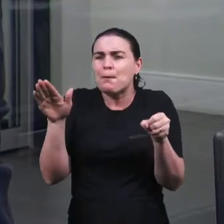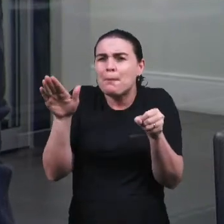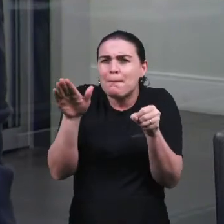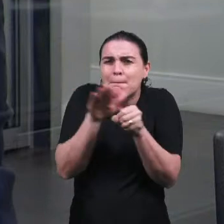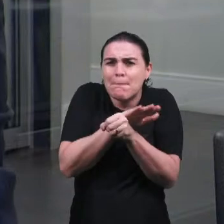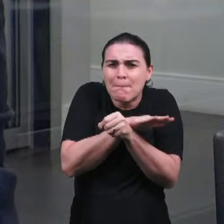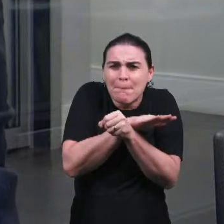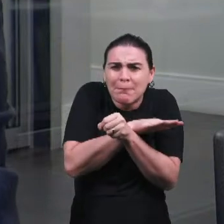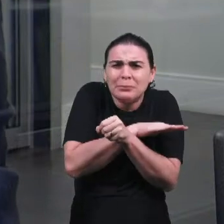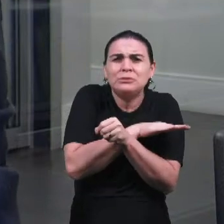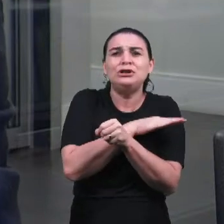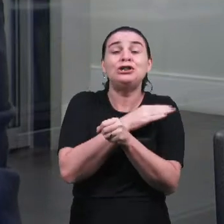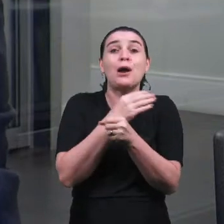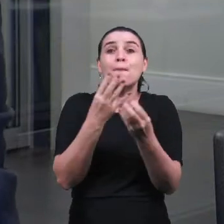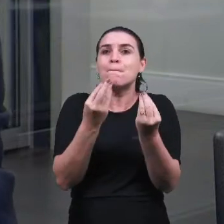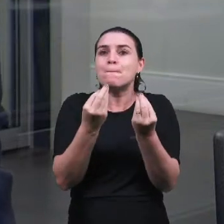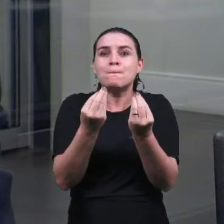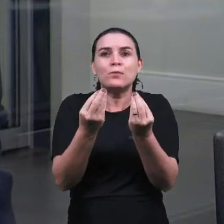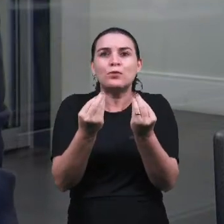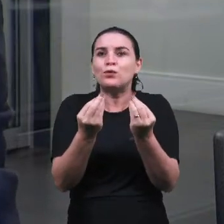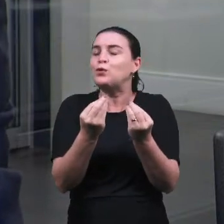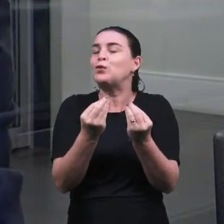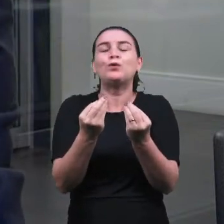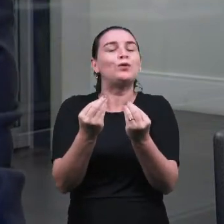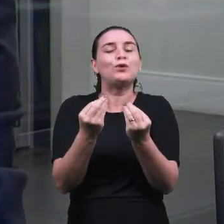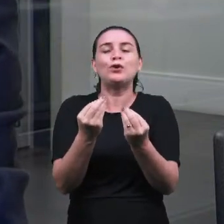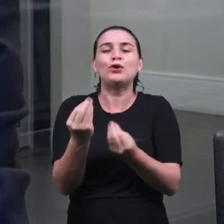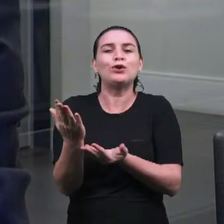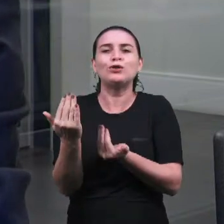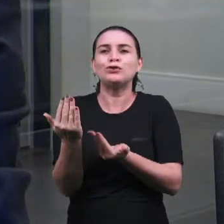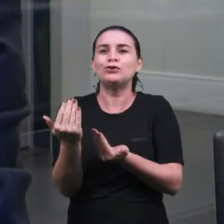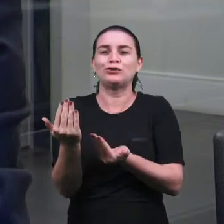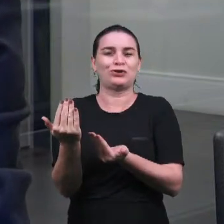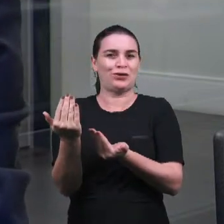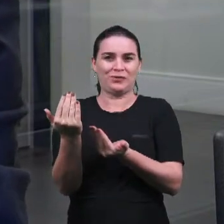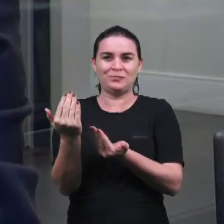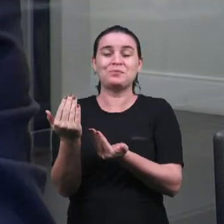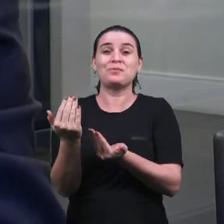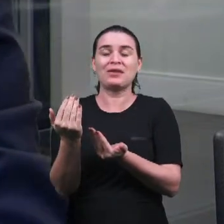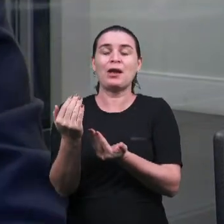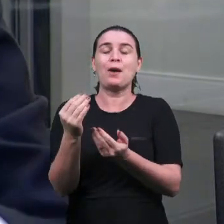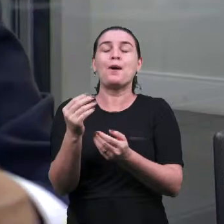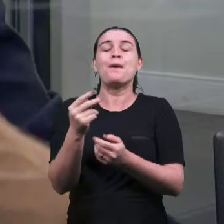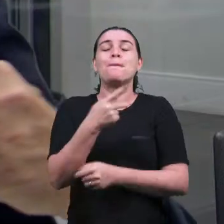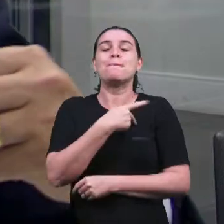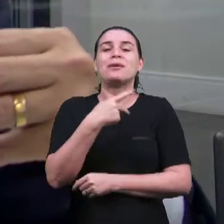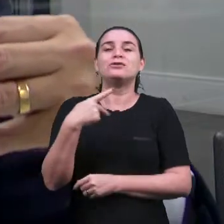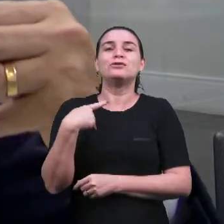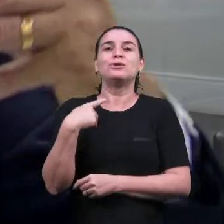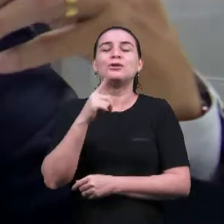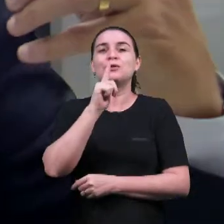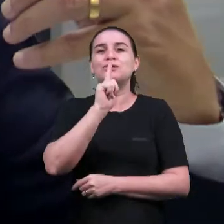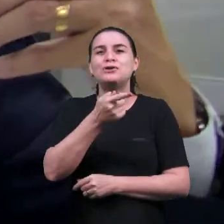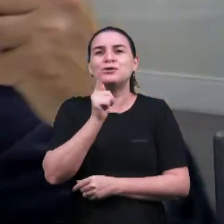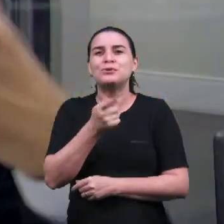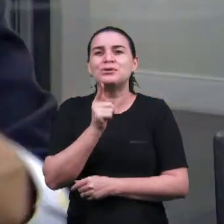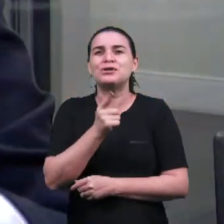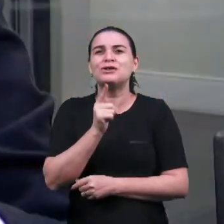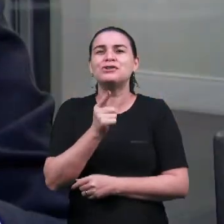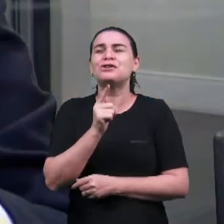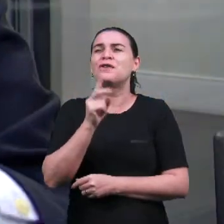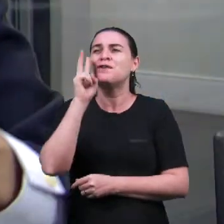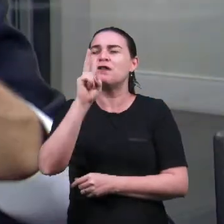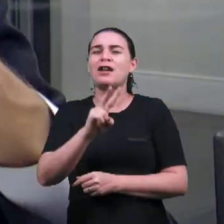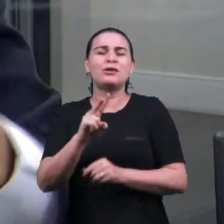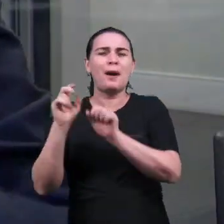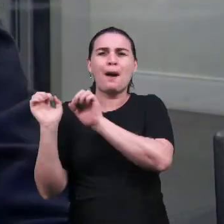para os templos. E o pastor Gideuti usou uma expressão que eu achei muito bonita, que essa manifestação de tantos jovens indo,